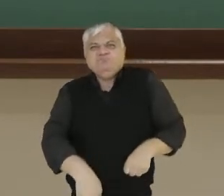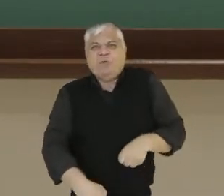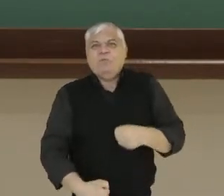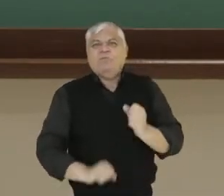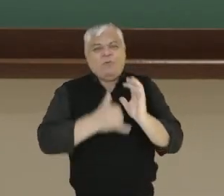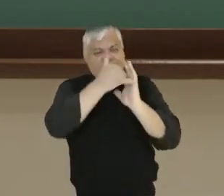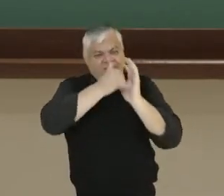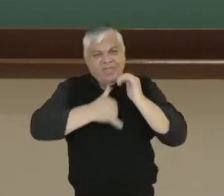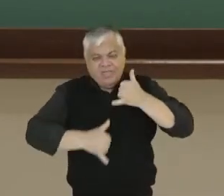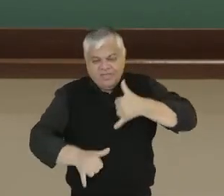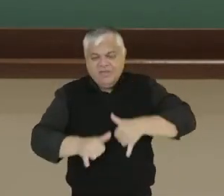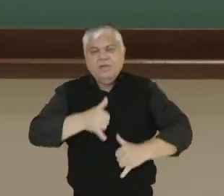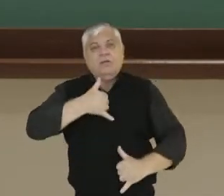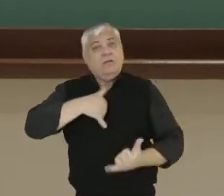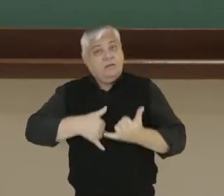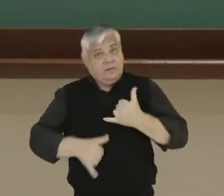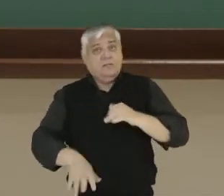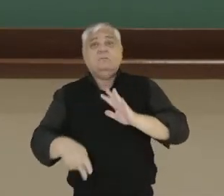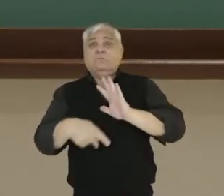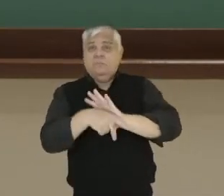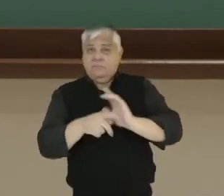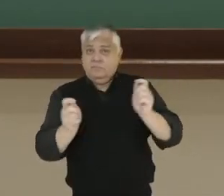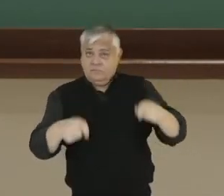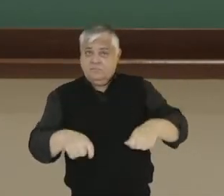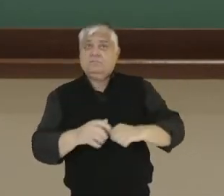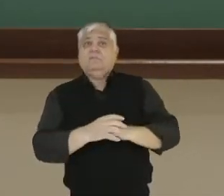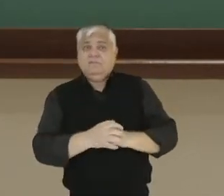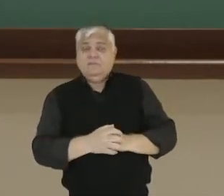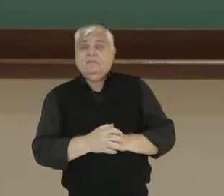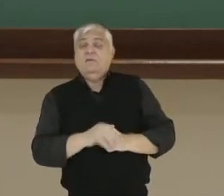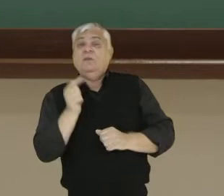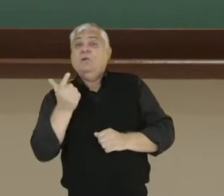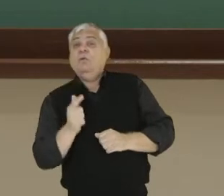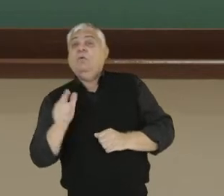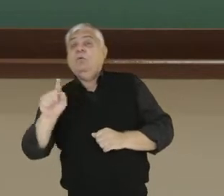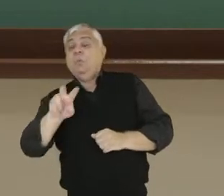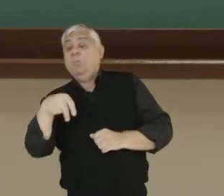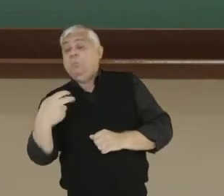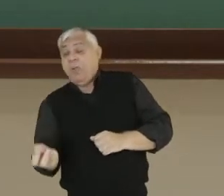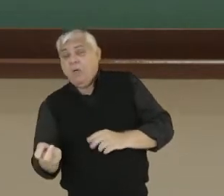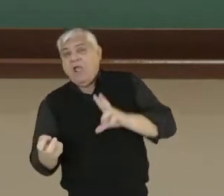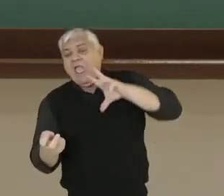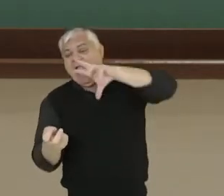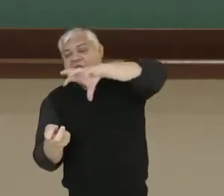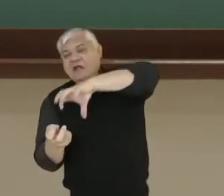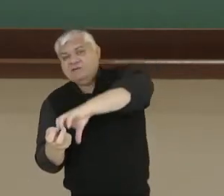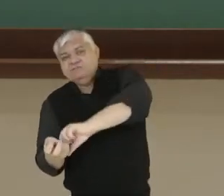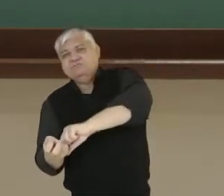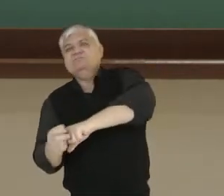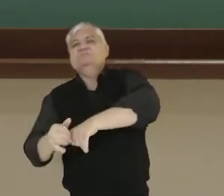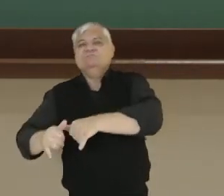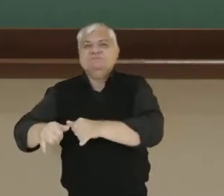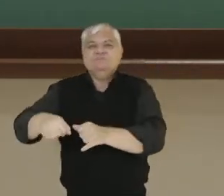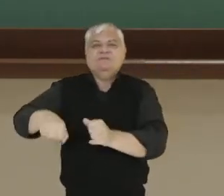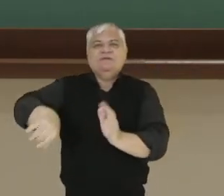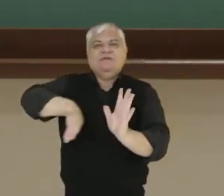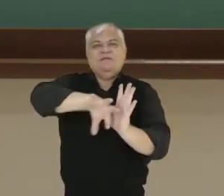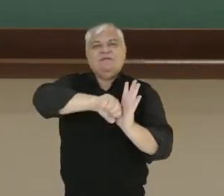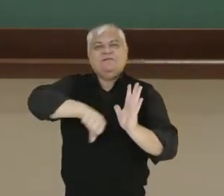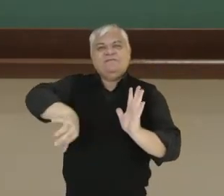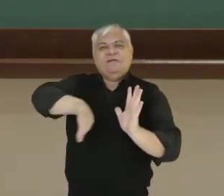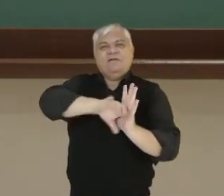essa energia pode virar energia para outro animal e assim por diante, né? Para os outros seres da cadeia